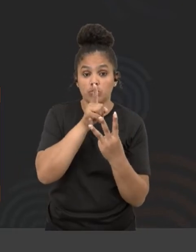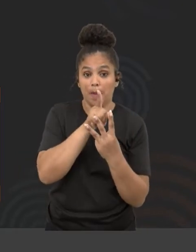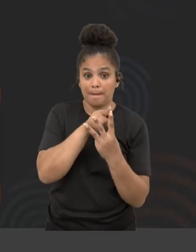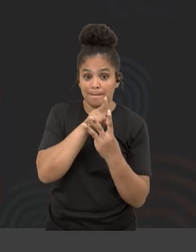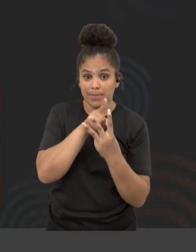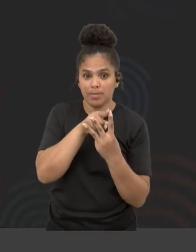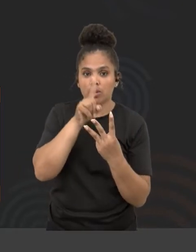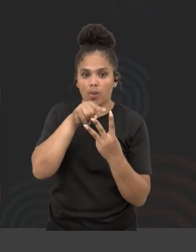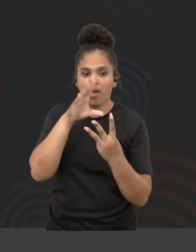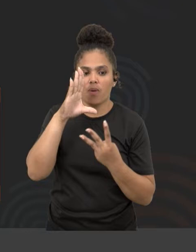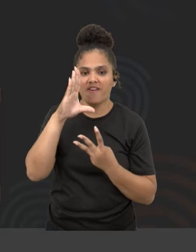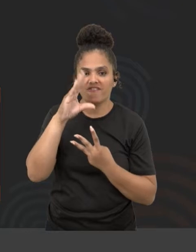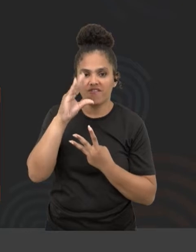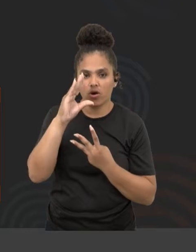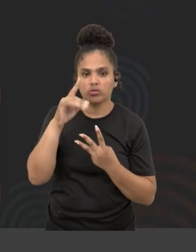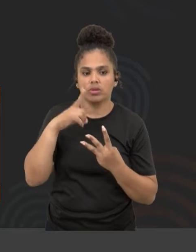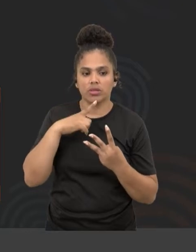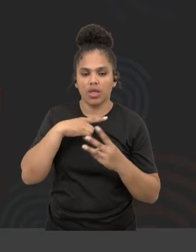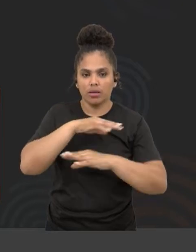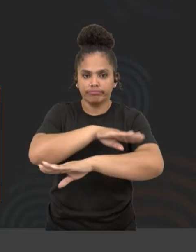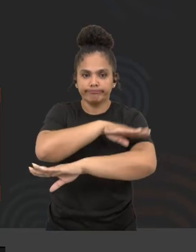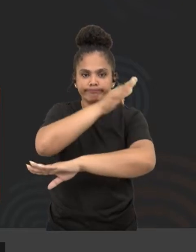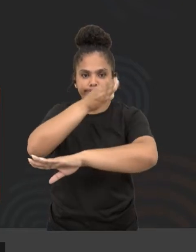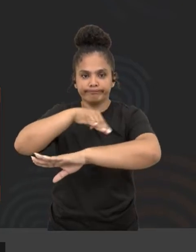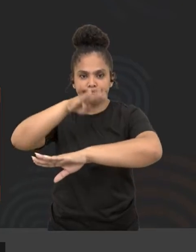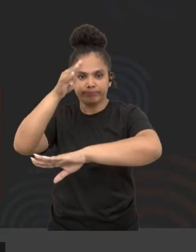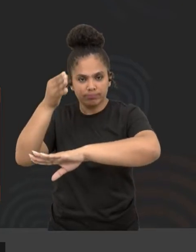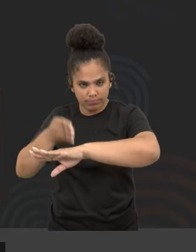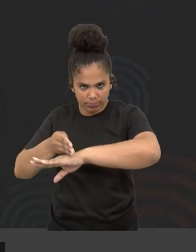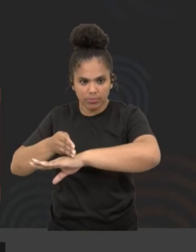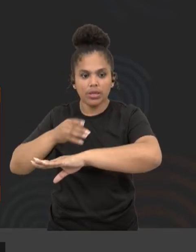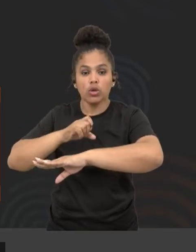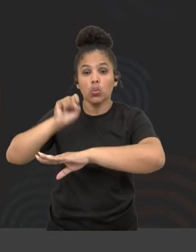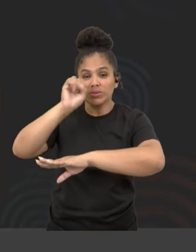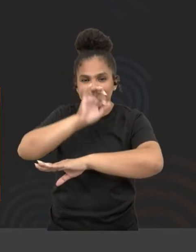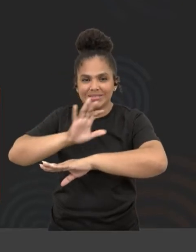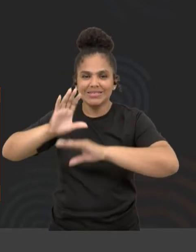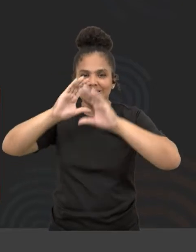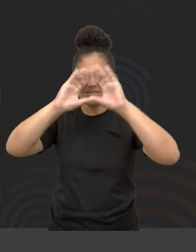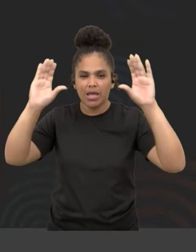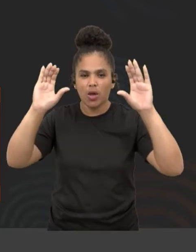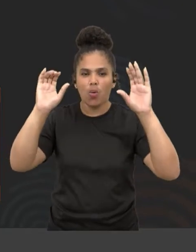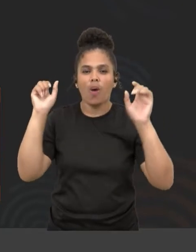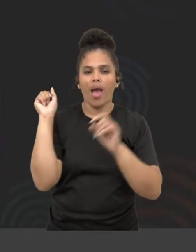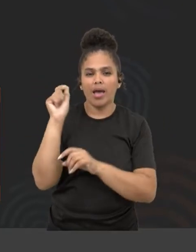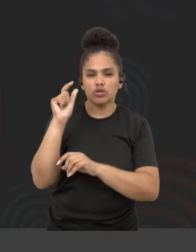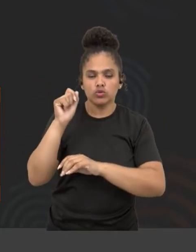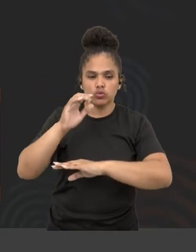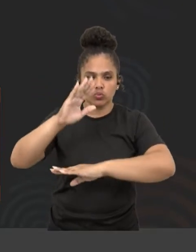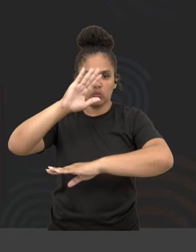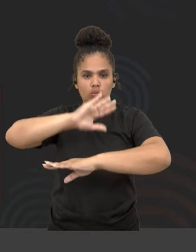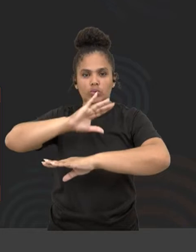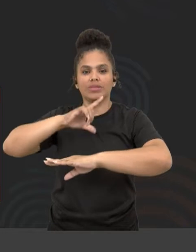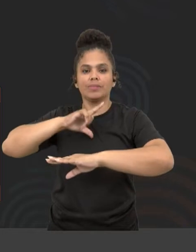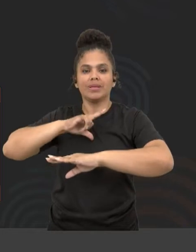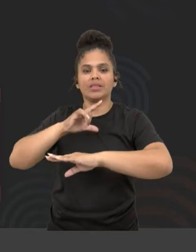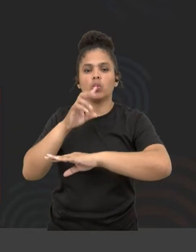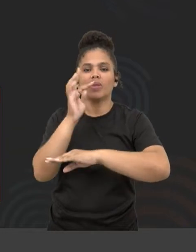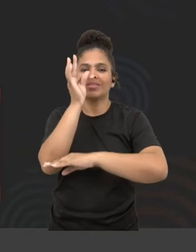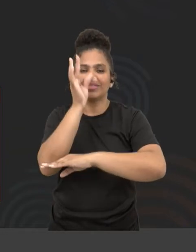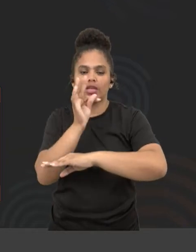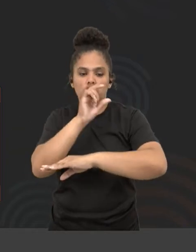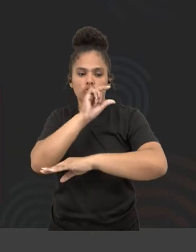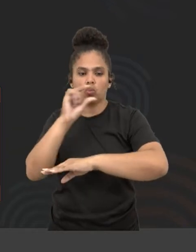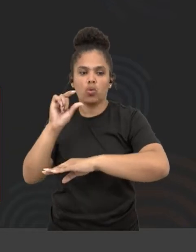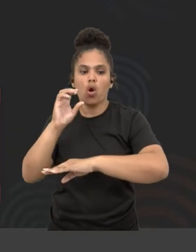uma fotografia que tem duas montanhas, e no céu azul, atrás dessas montanhas, tem um texto escrito Olhe.